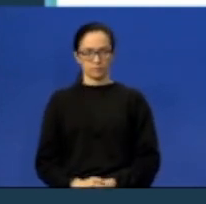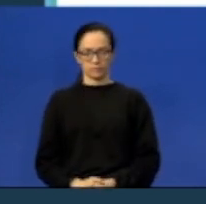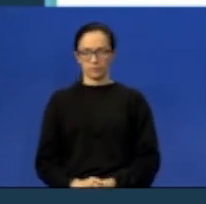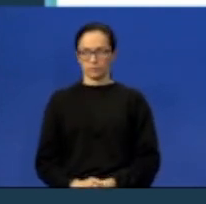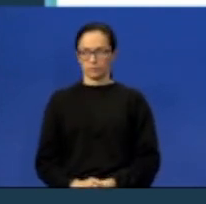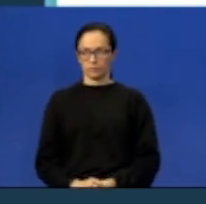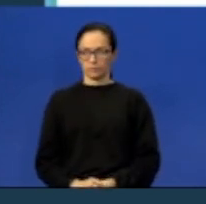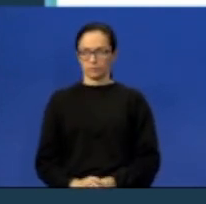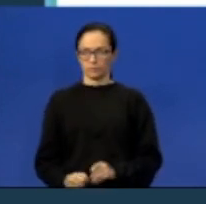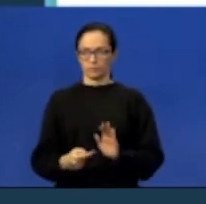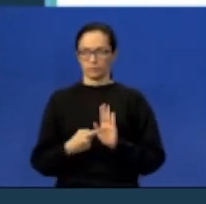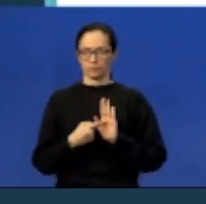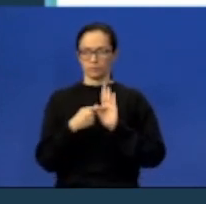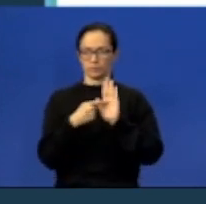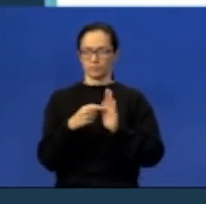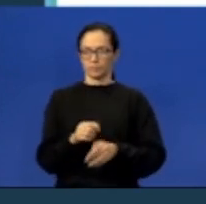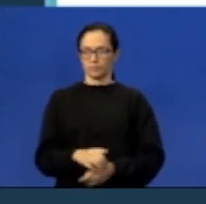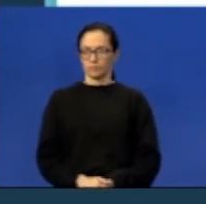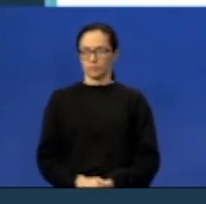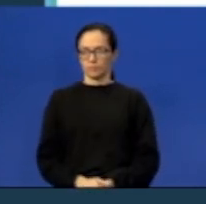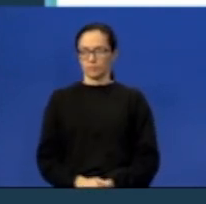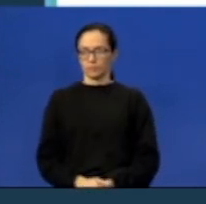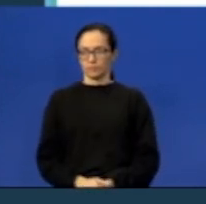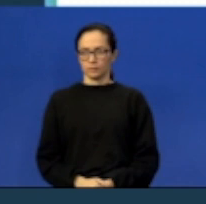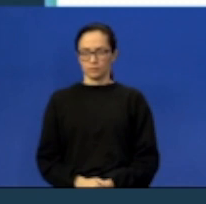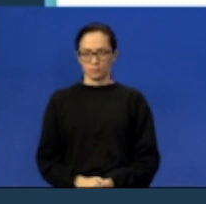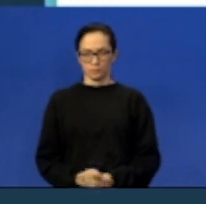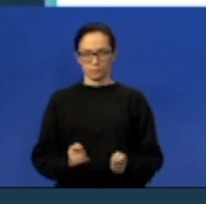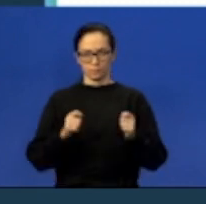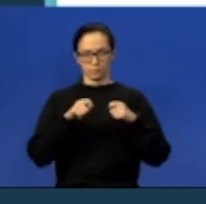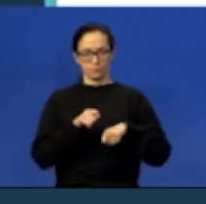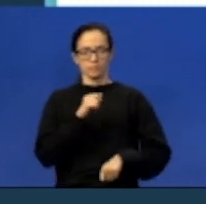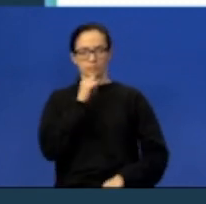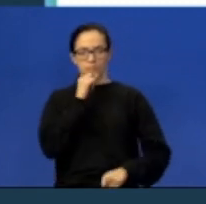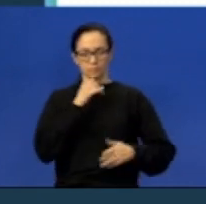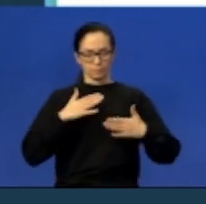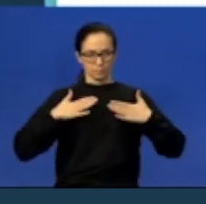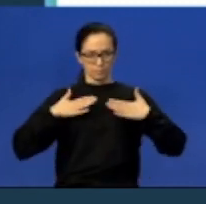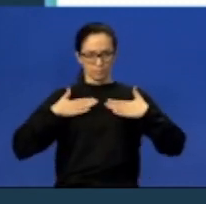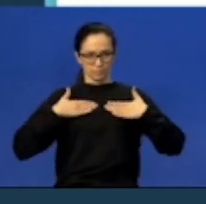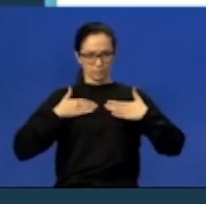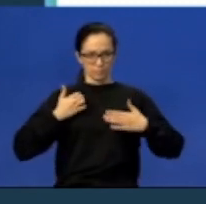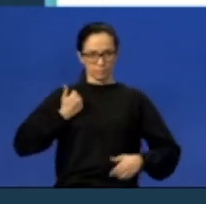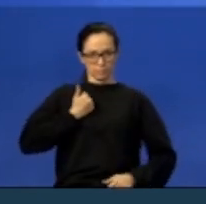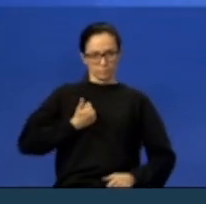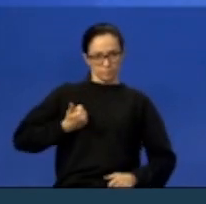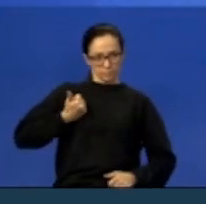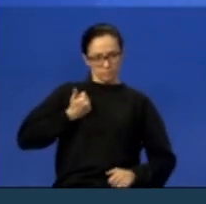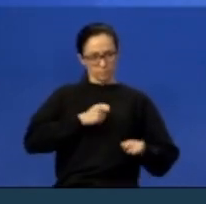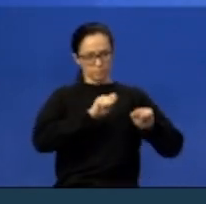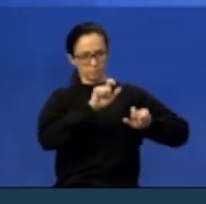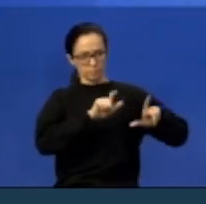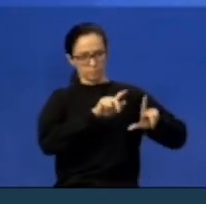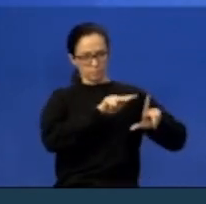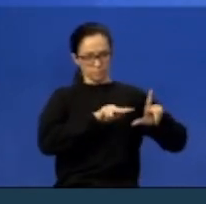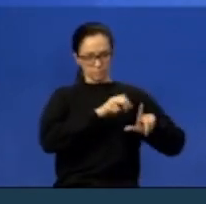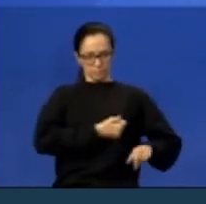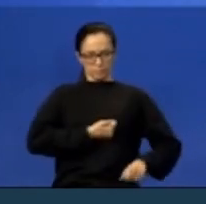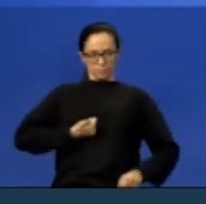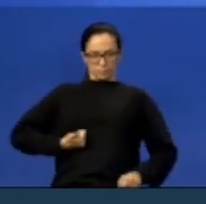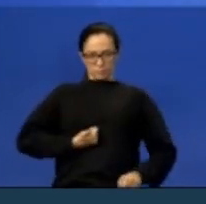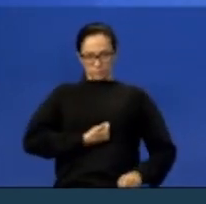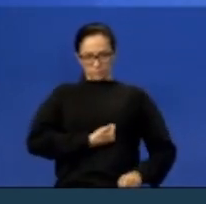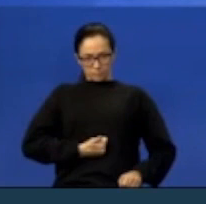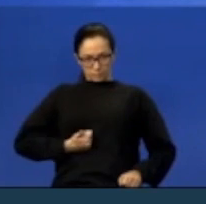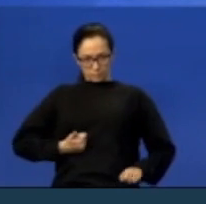que a gente pode citar, seria a avaliação, por exemplo, da ultrassonografia da mama, a ultrassonografia abdominal,